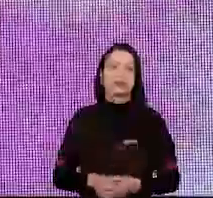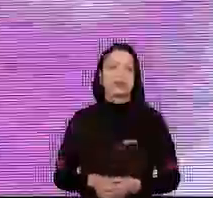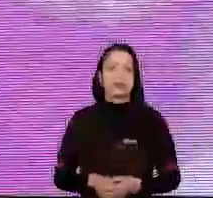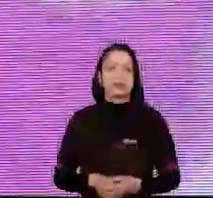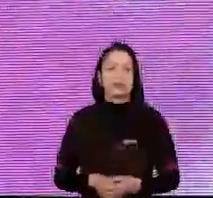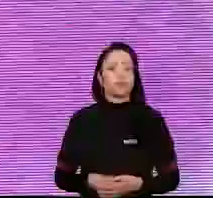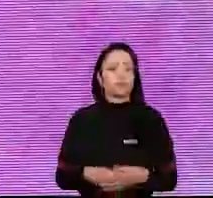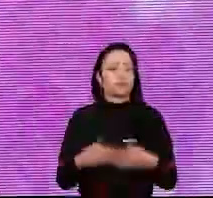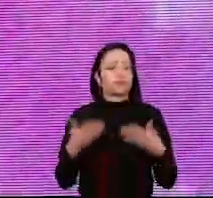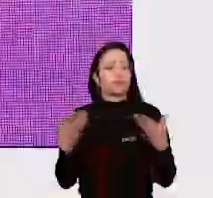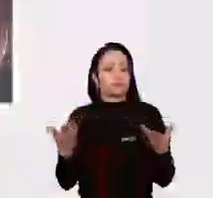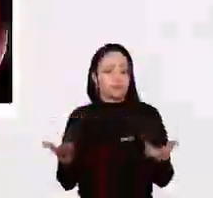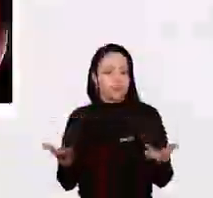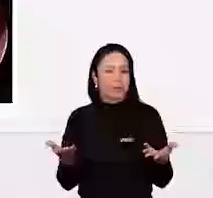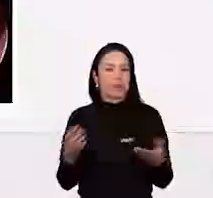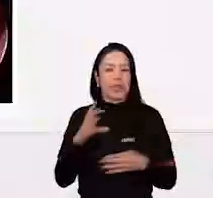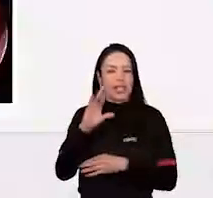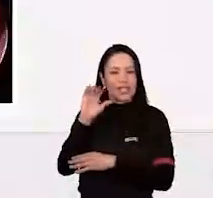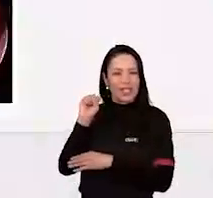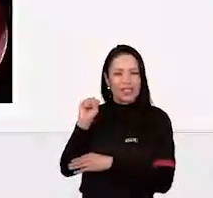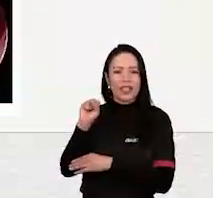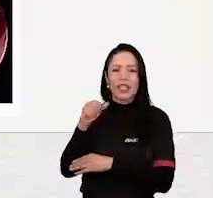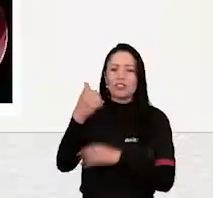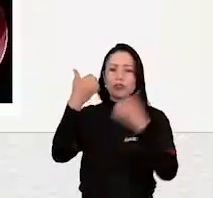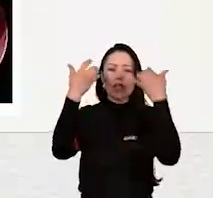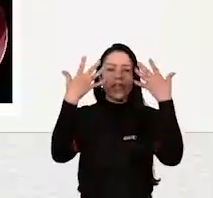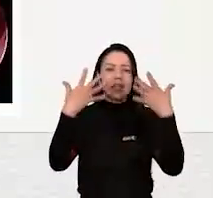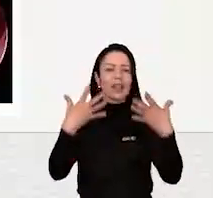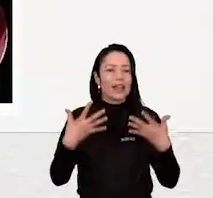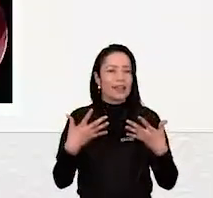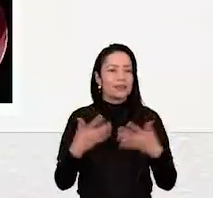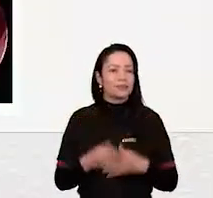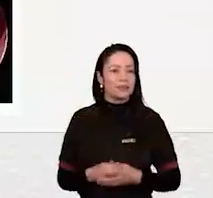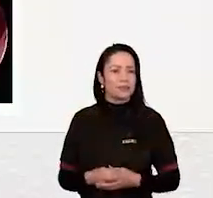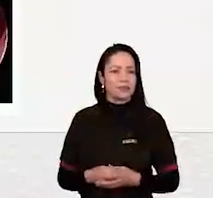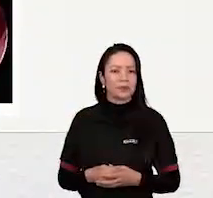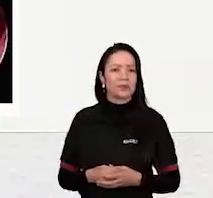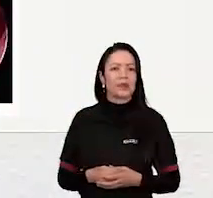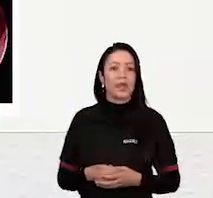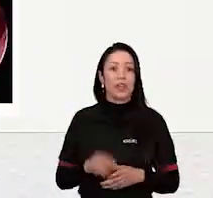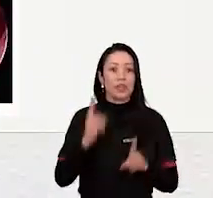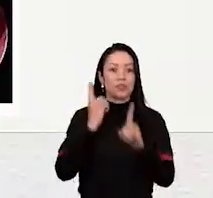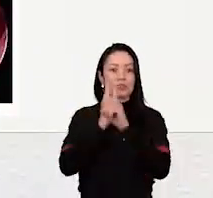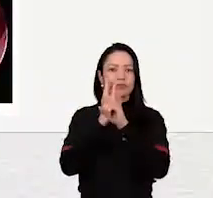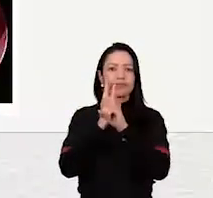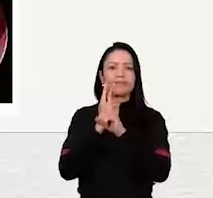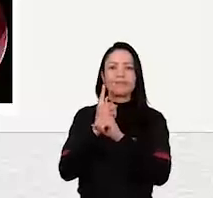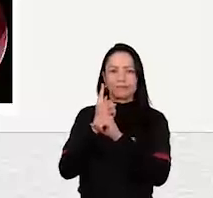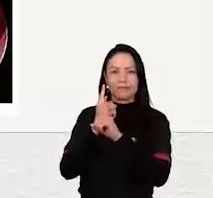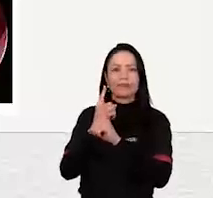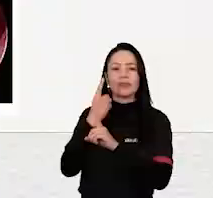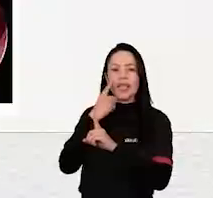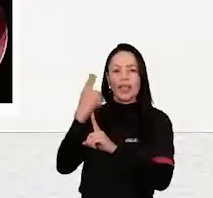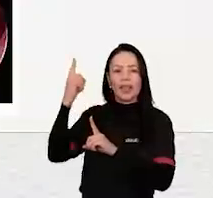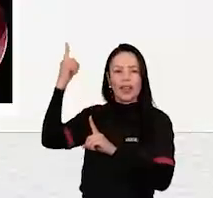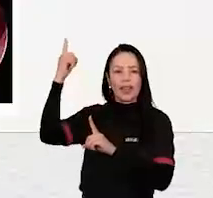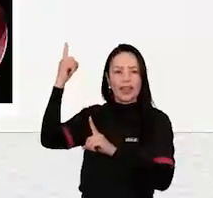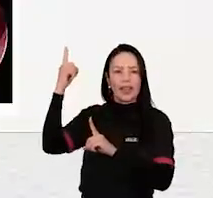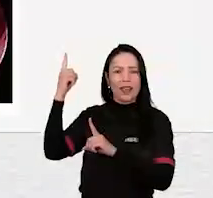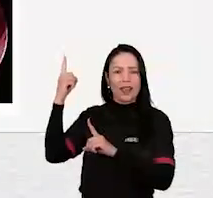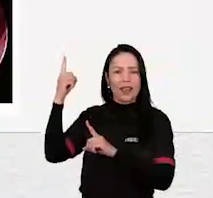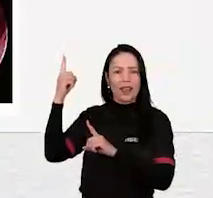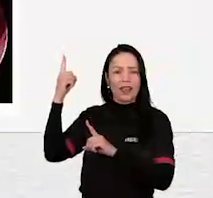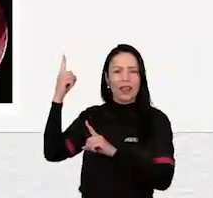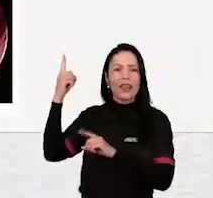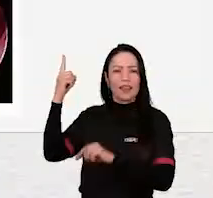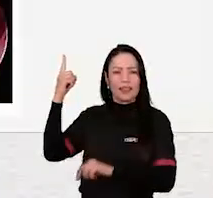aí, e a Cris que fala muito disso, que quando você faz uma biópsia, ele sai essa secreção